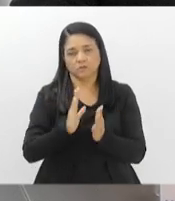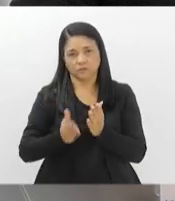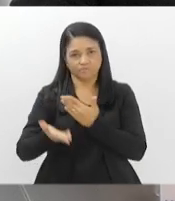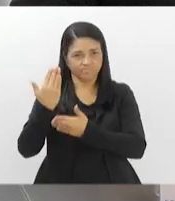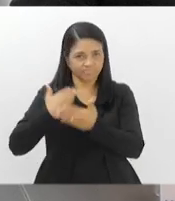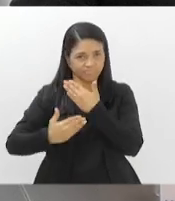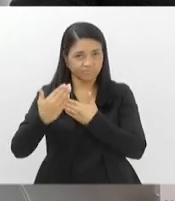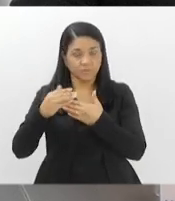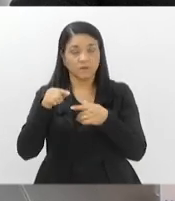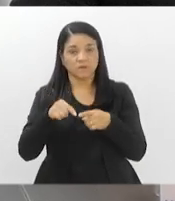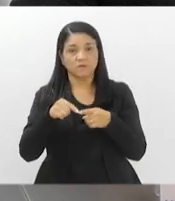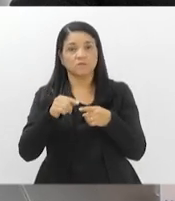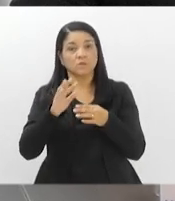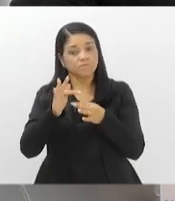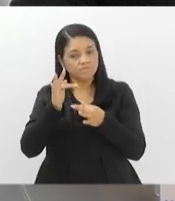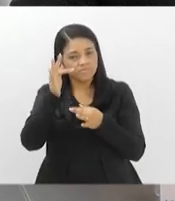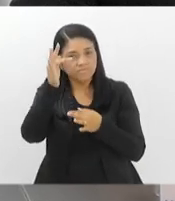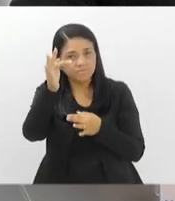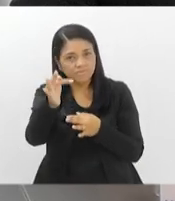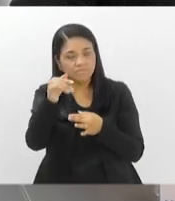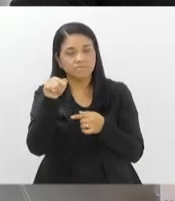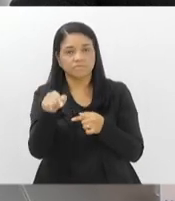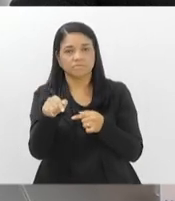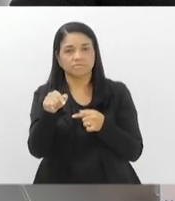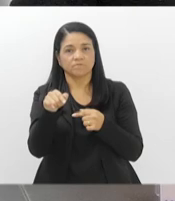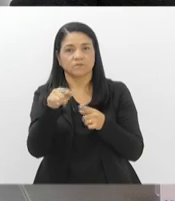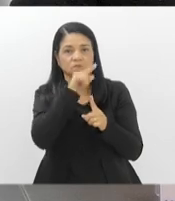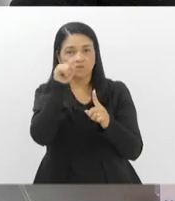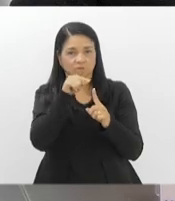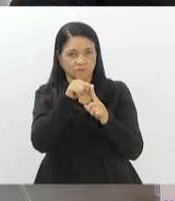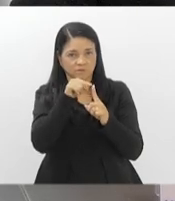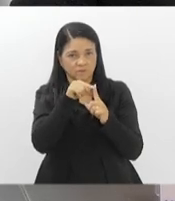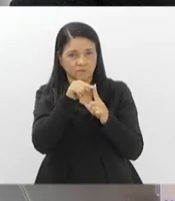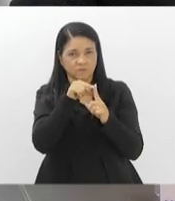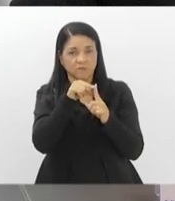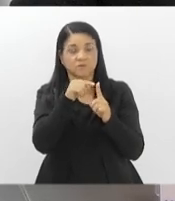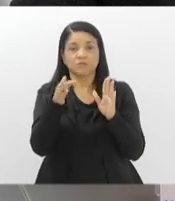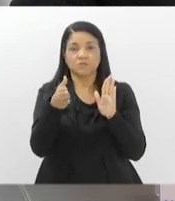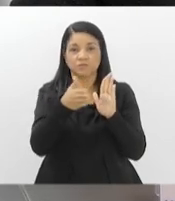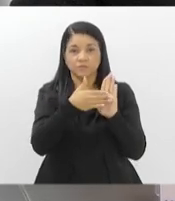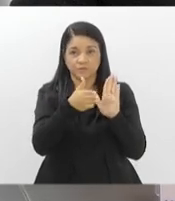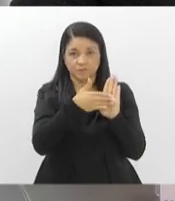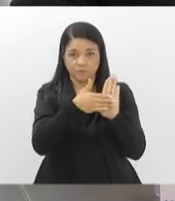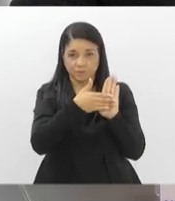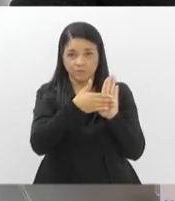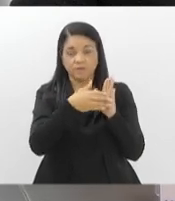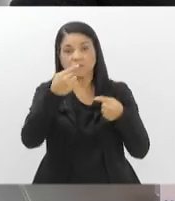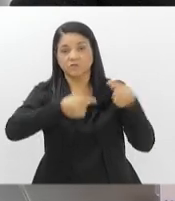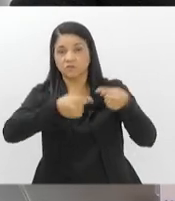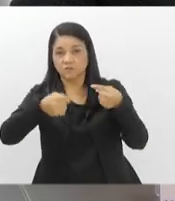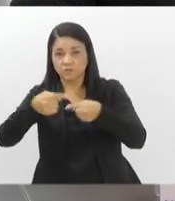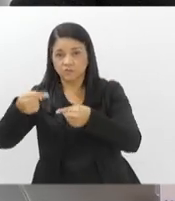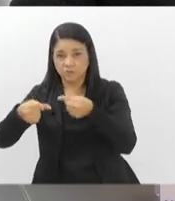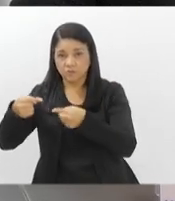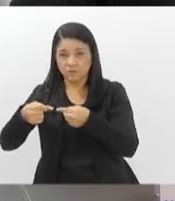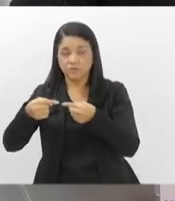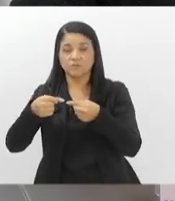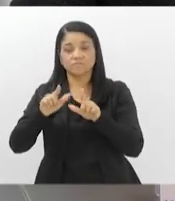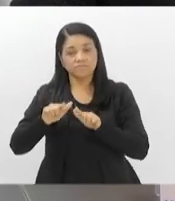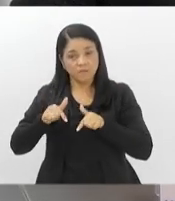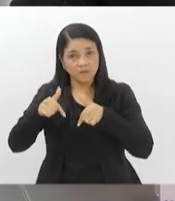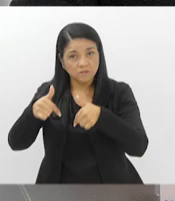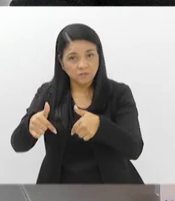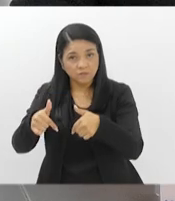enfoque prospectivo sendo este revestido de proposições ou seja discussões e debates sobre as medidas